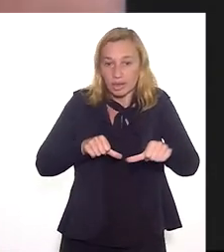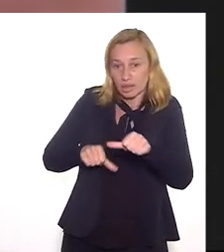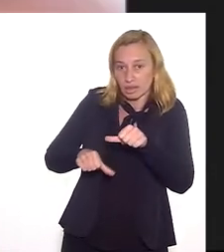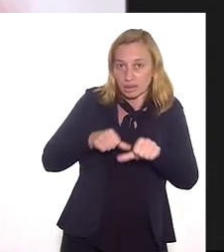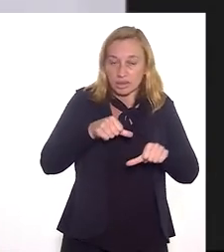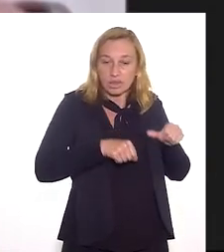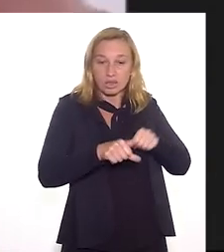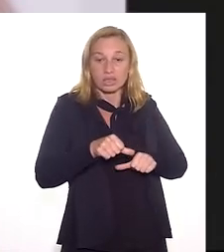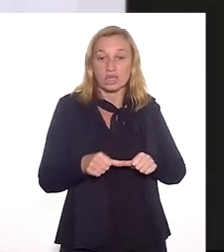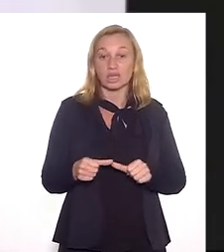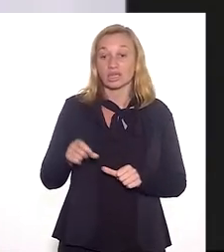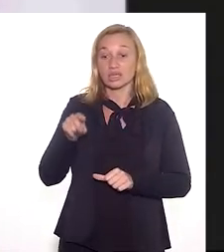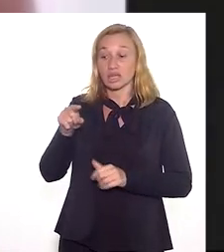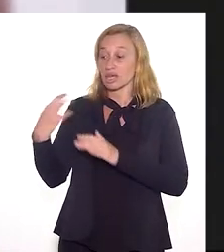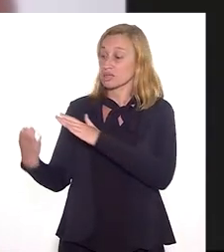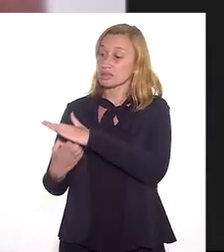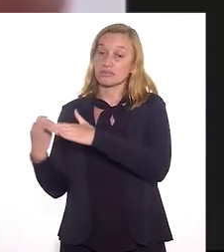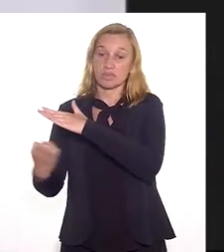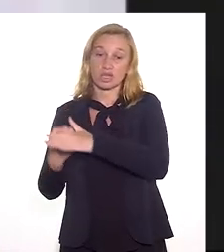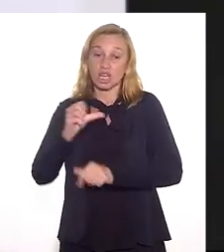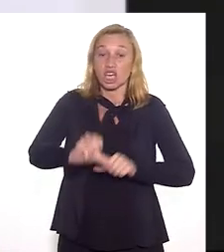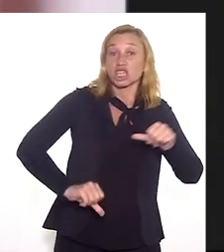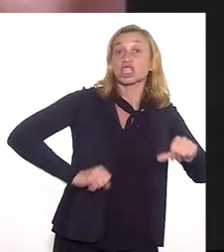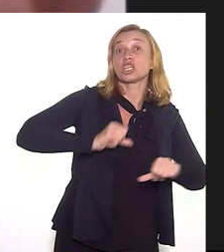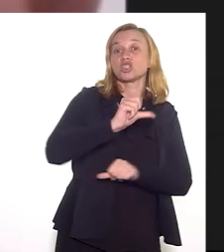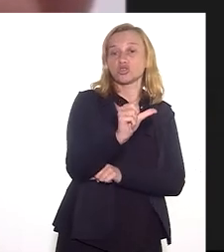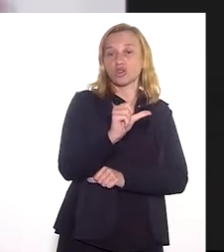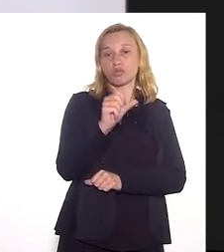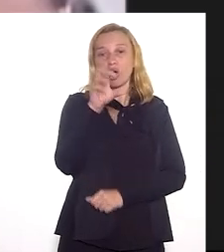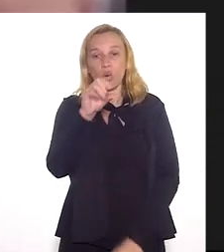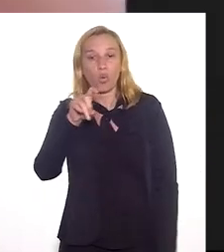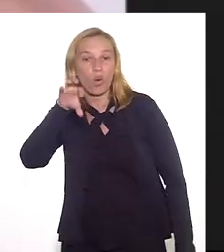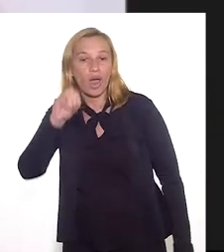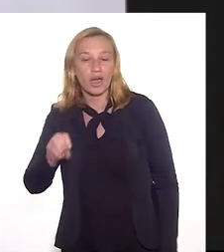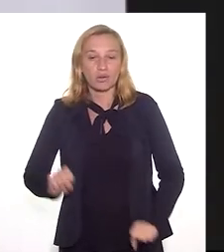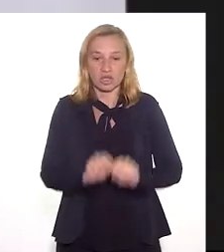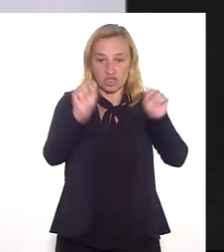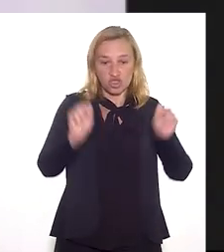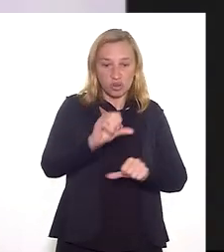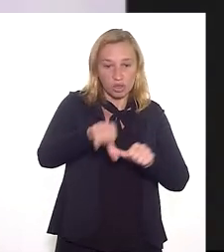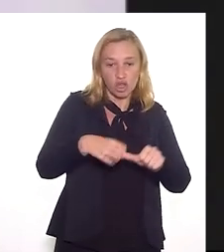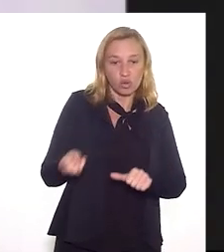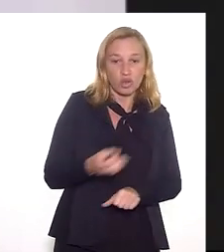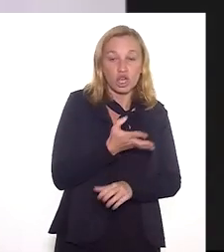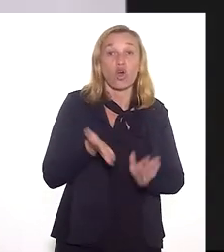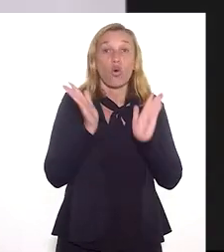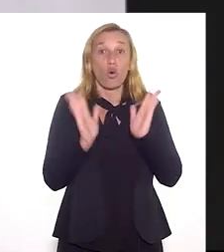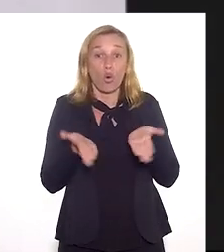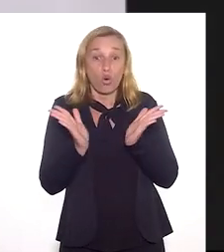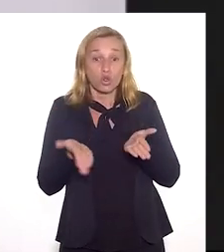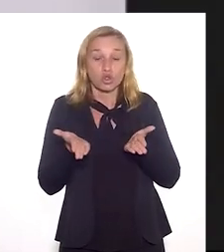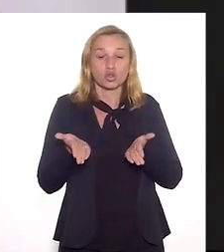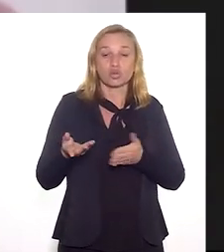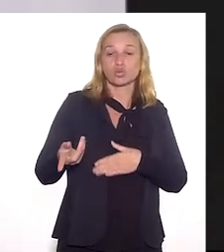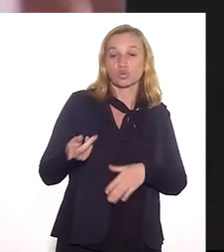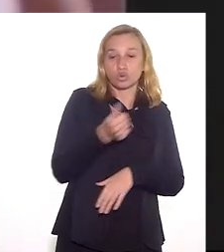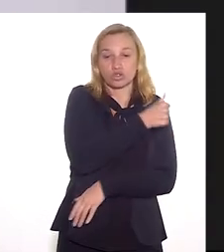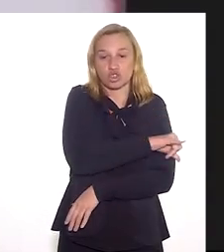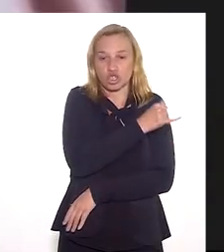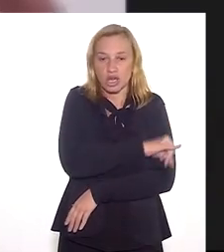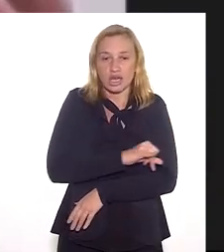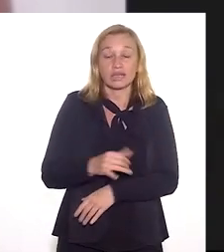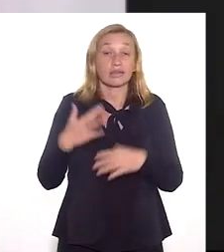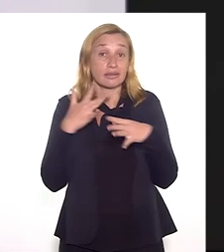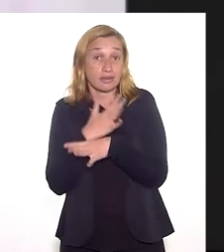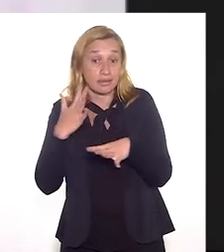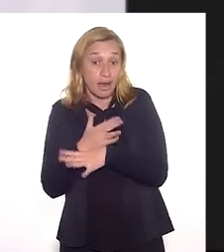mais dinâmica entre esses agentes, né, que transformam o ecossistema de inovação. Então, hoje